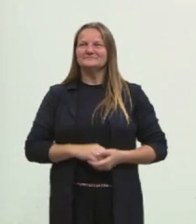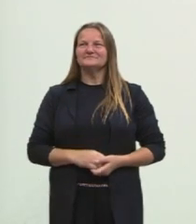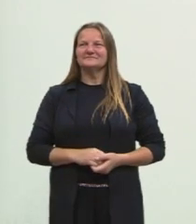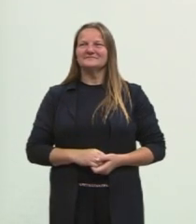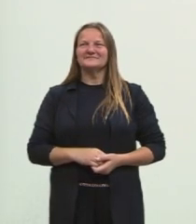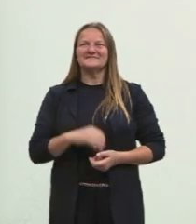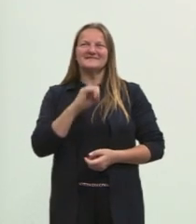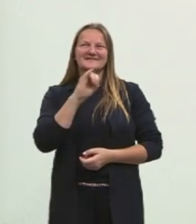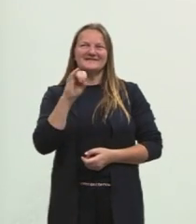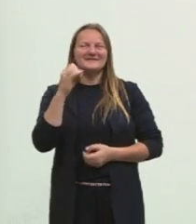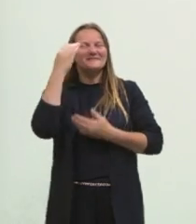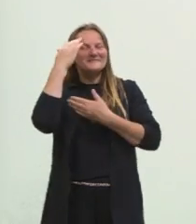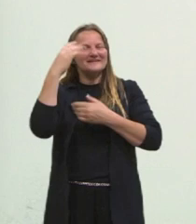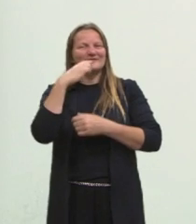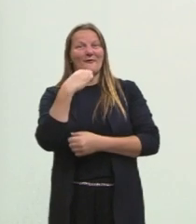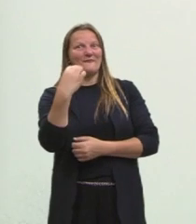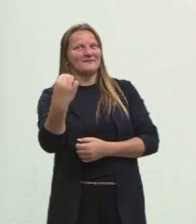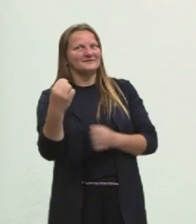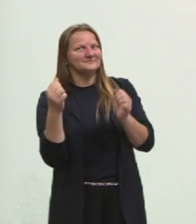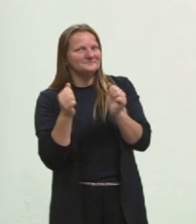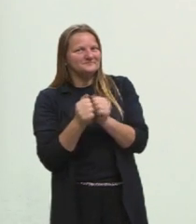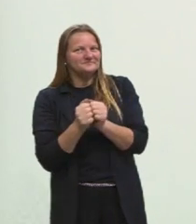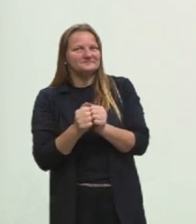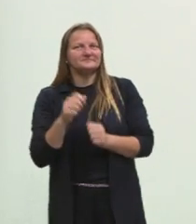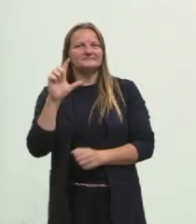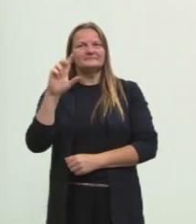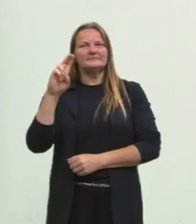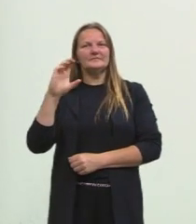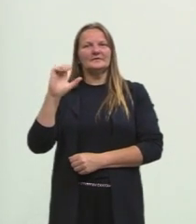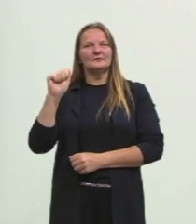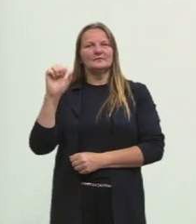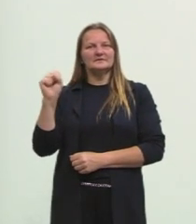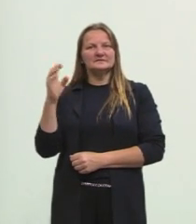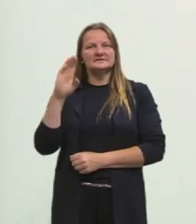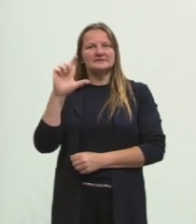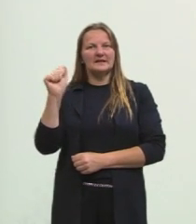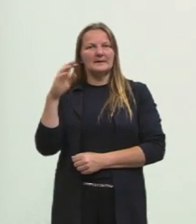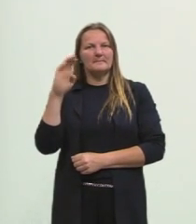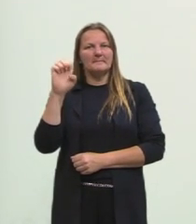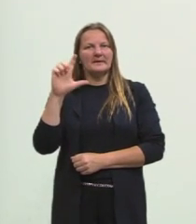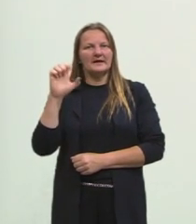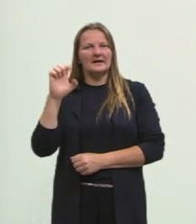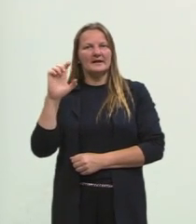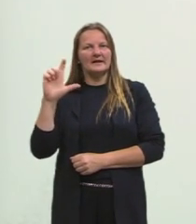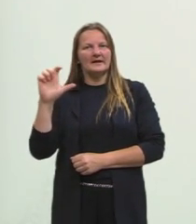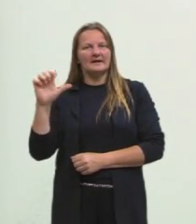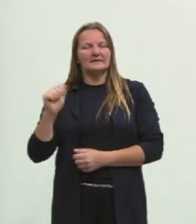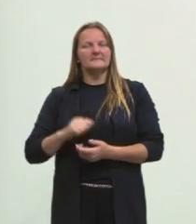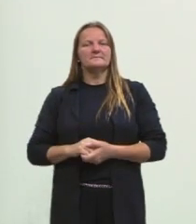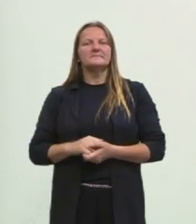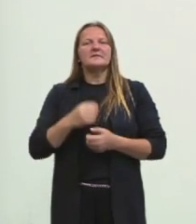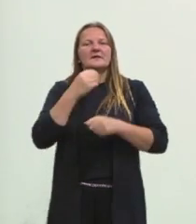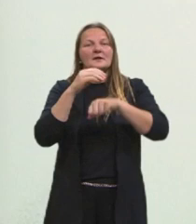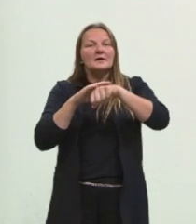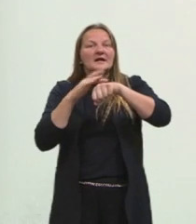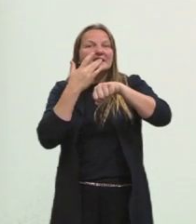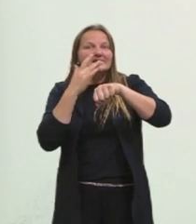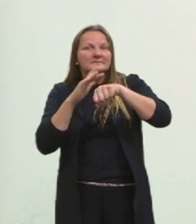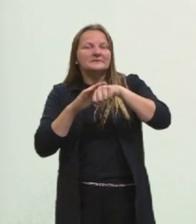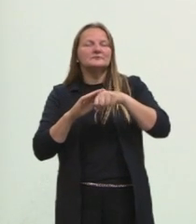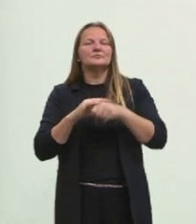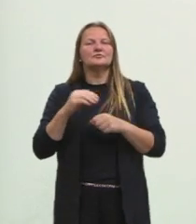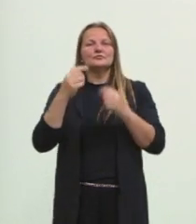bem Ezequiel muito obrigado pelo convite eu sou Lucas labella professor de história do Pré Enem sou um homem branco tenho cabelo